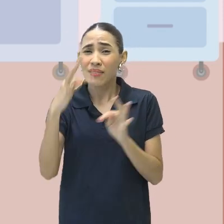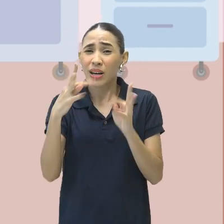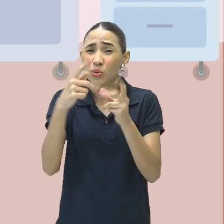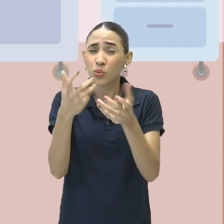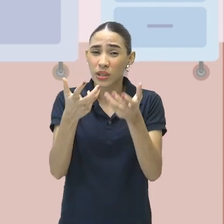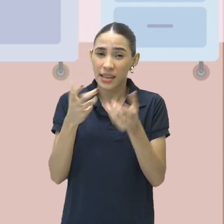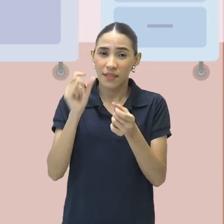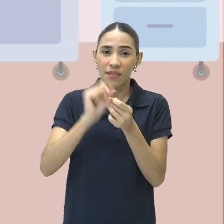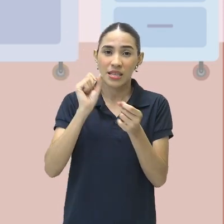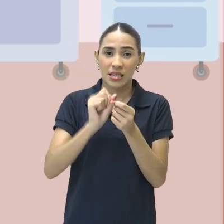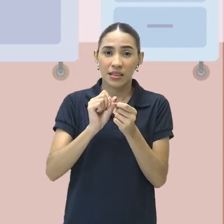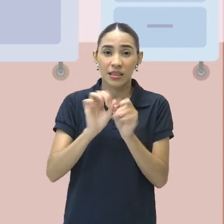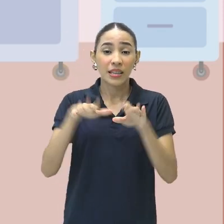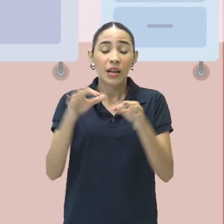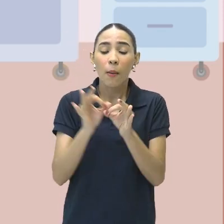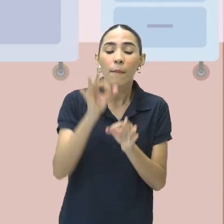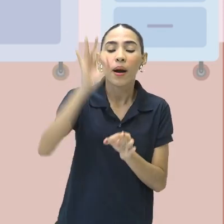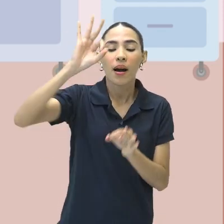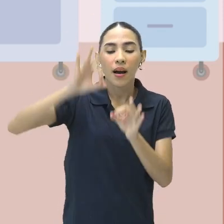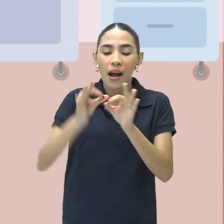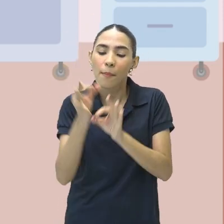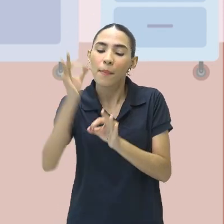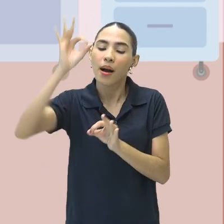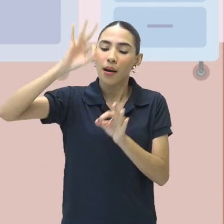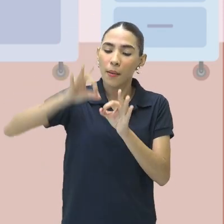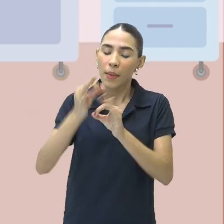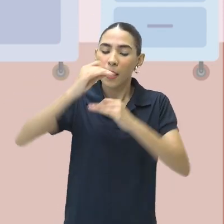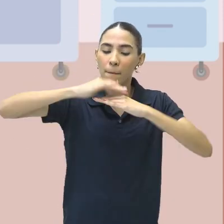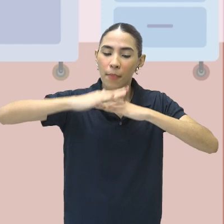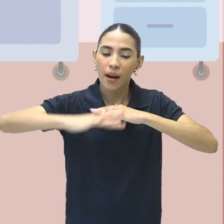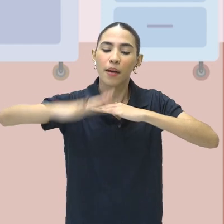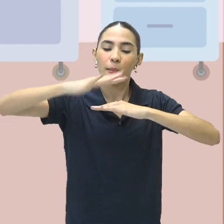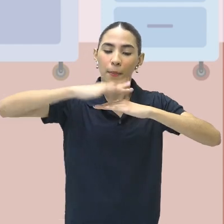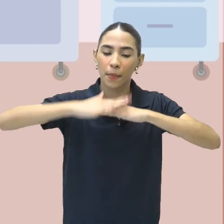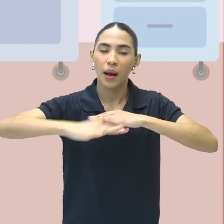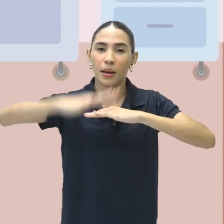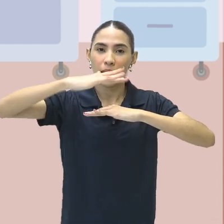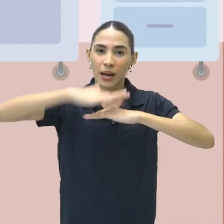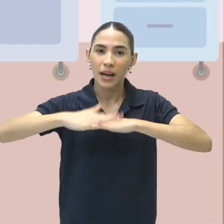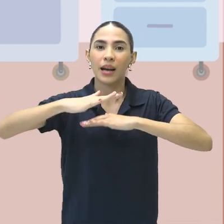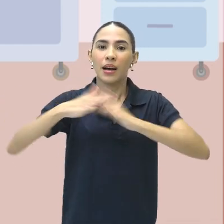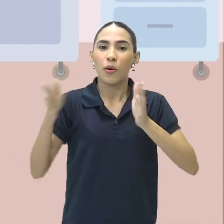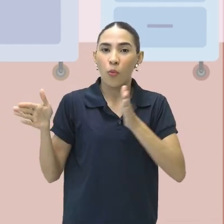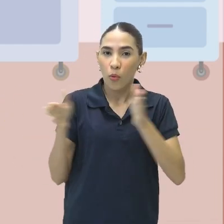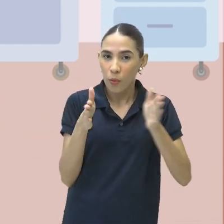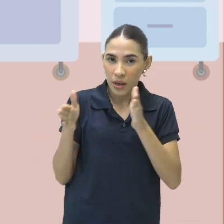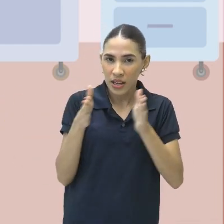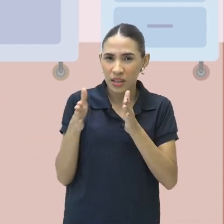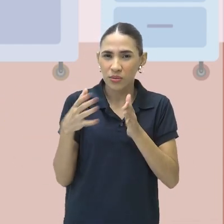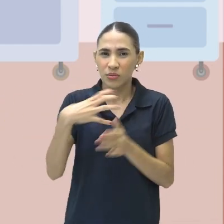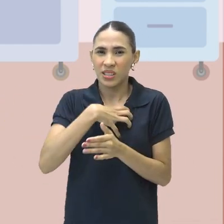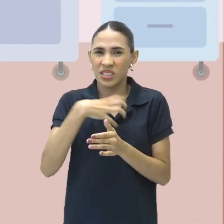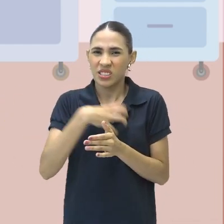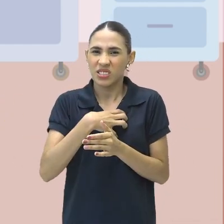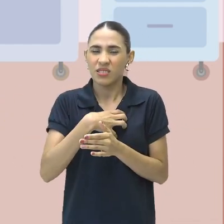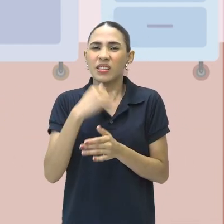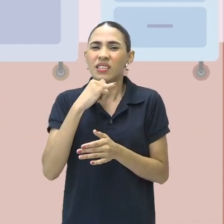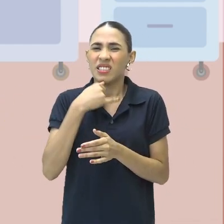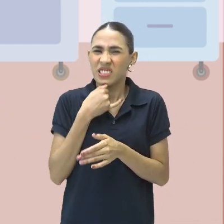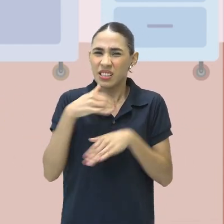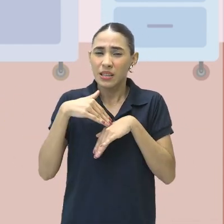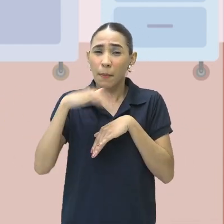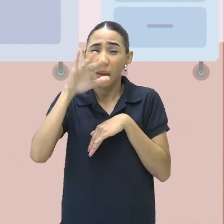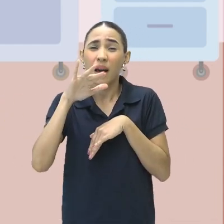fazer. E tecendo, ela própria trouxe o tempo em que sua tristeza lhe pareceu